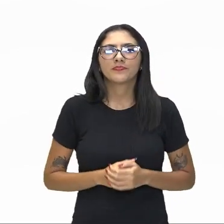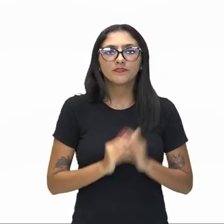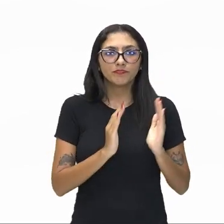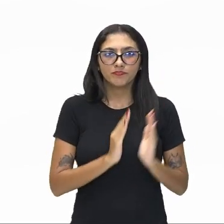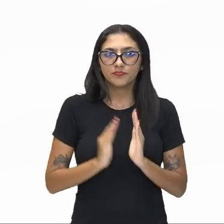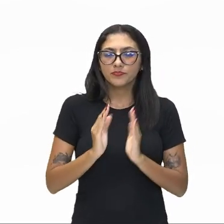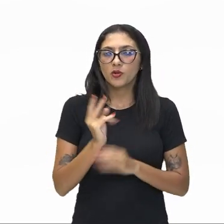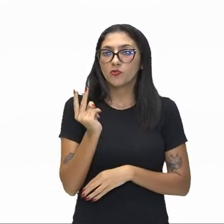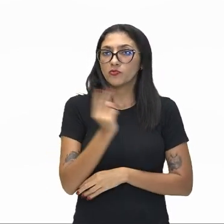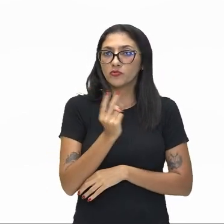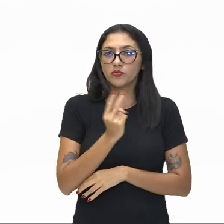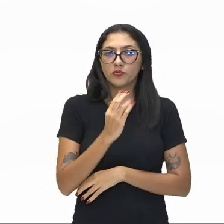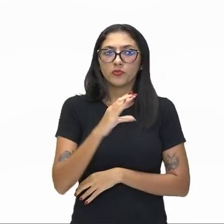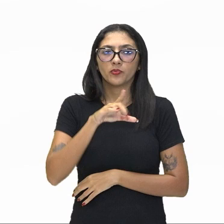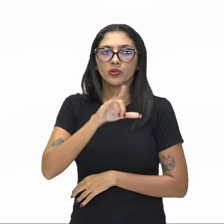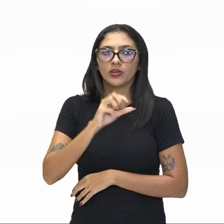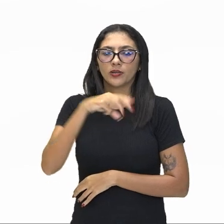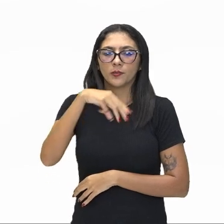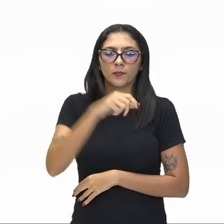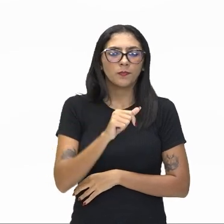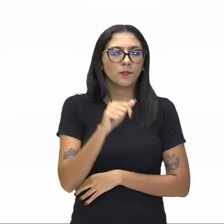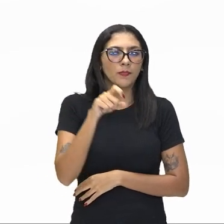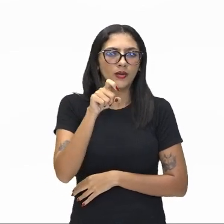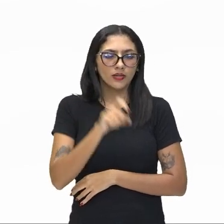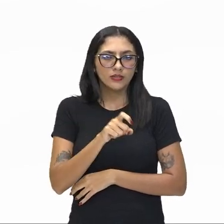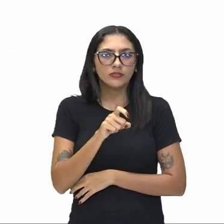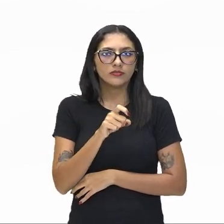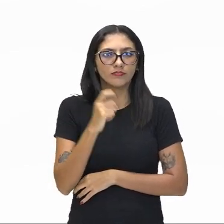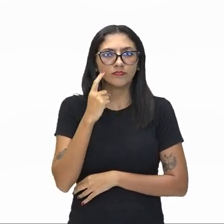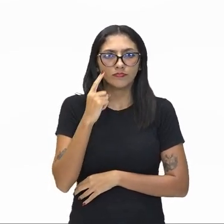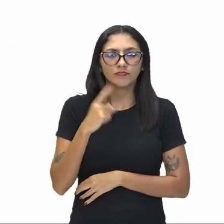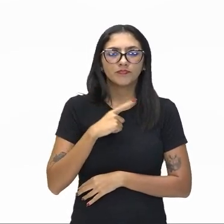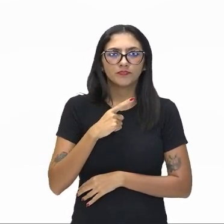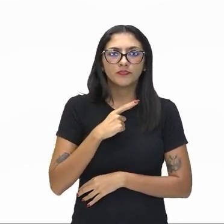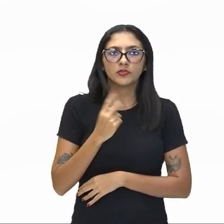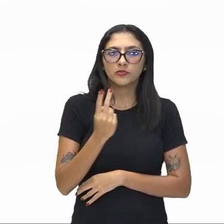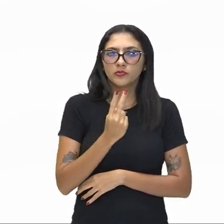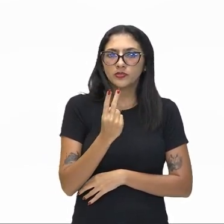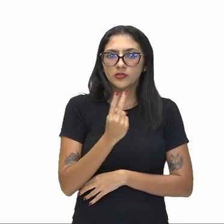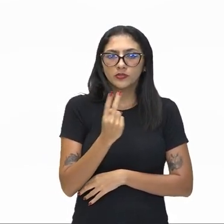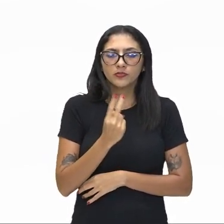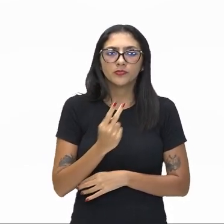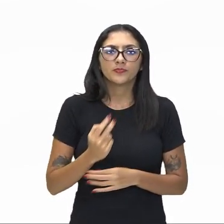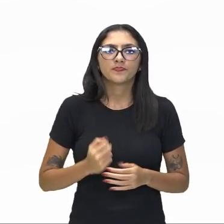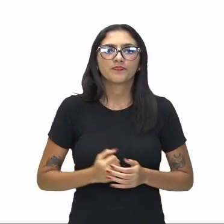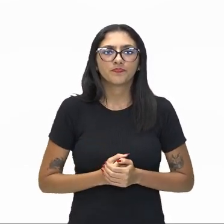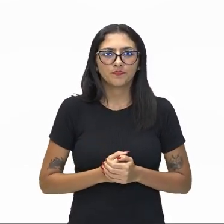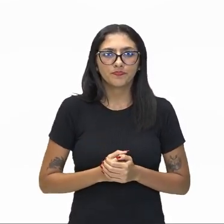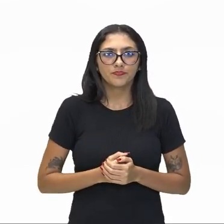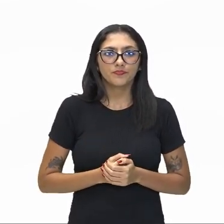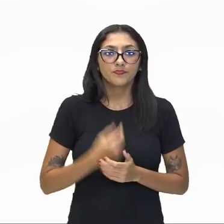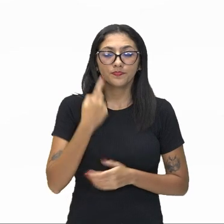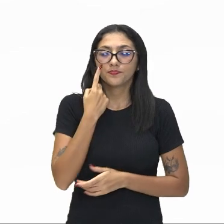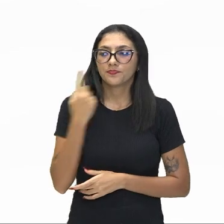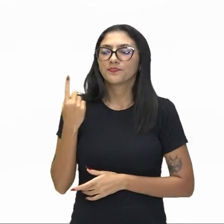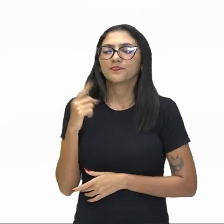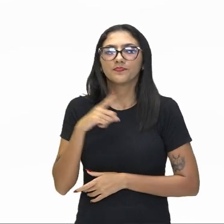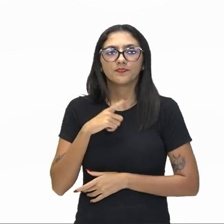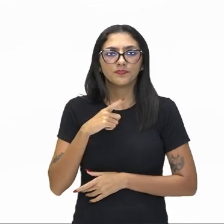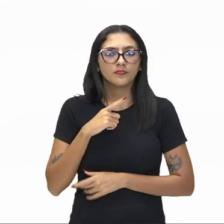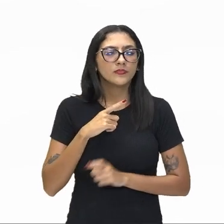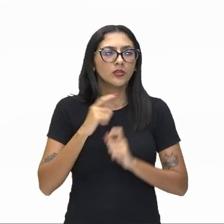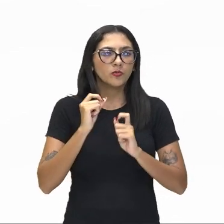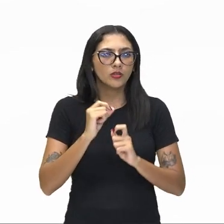clímax. Vejam que nós temos um conflito, né? Um conflito ali, uma trama, e aí nós vamos ter um clímax, como eu já falei para